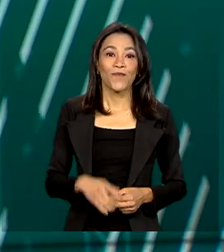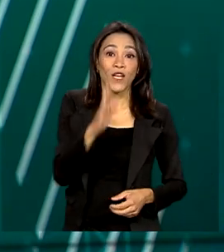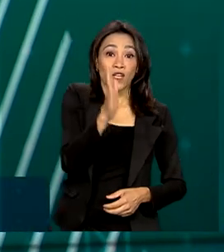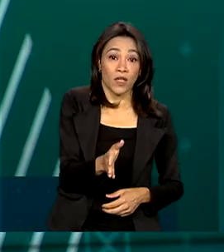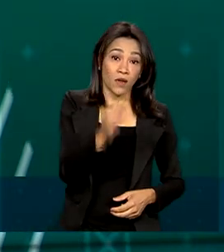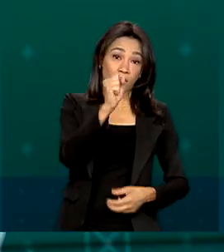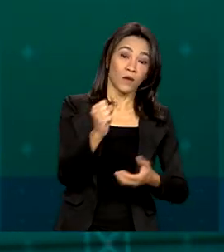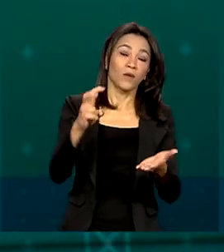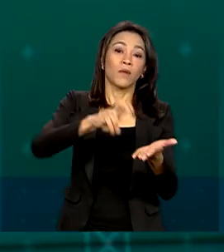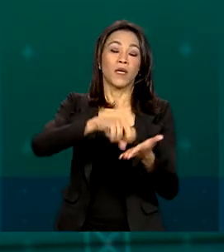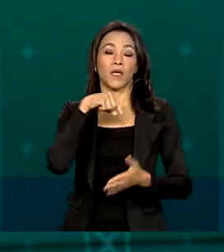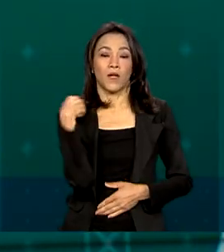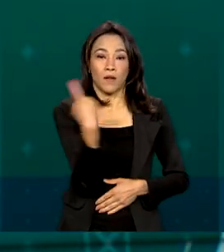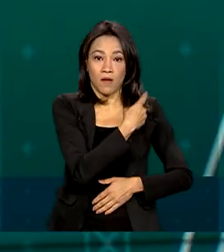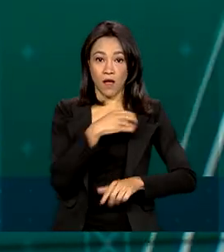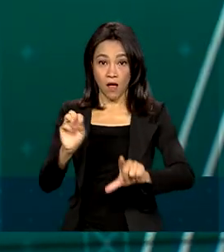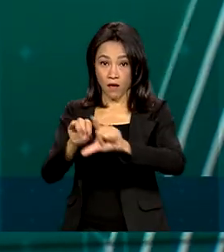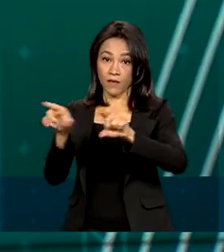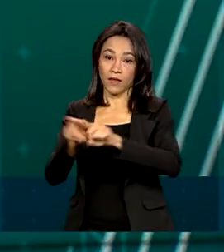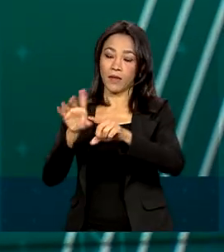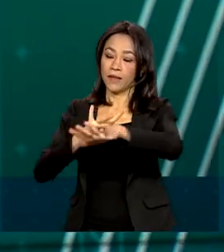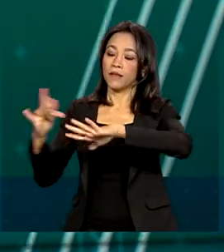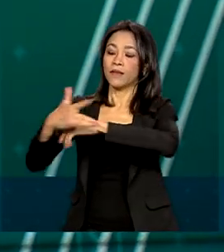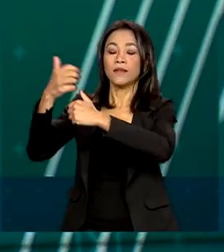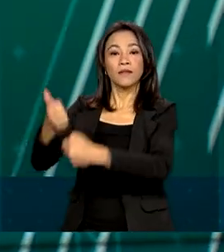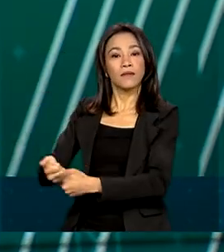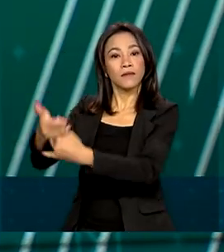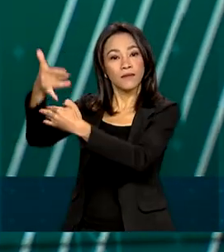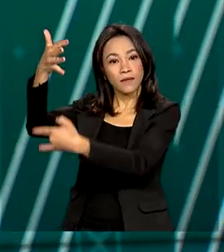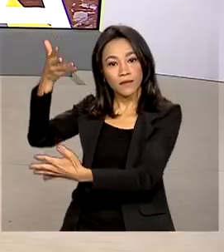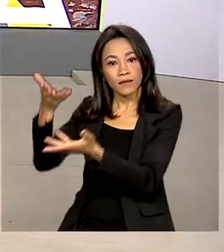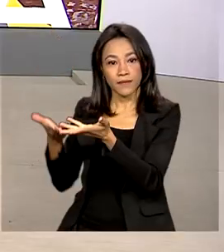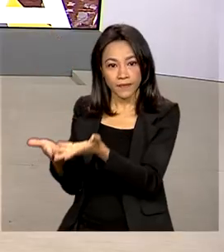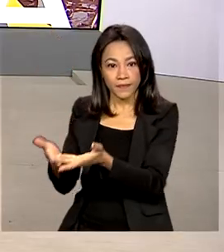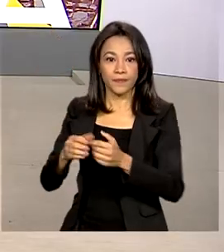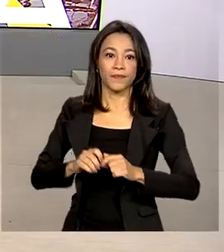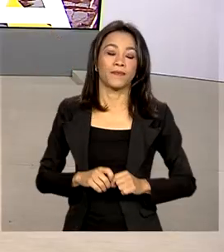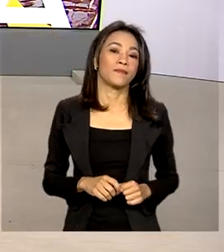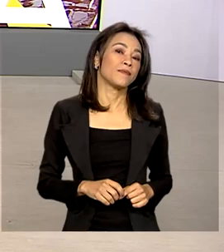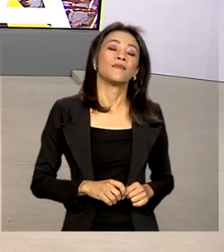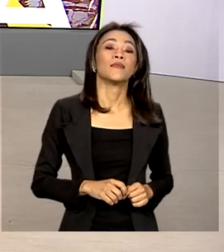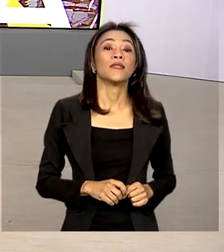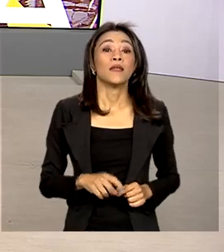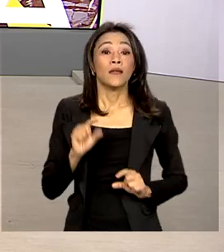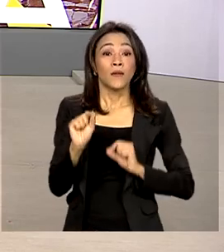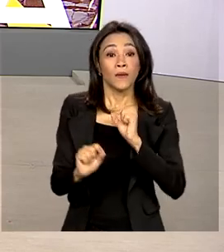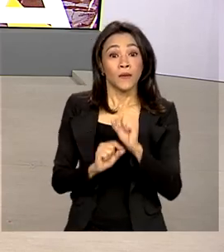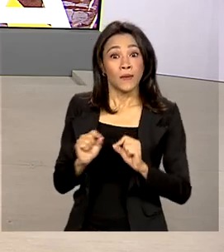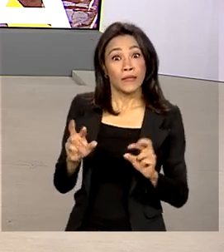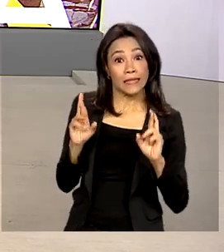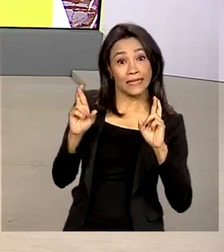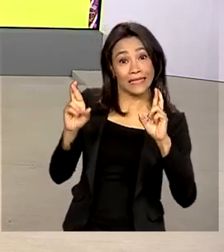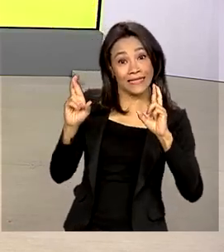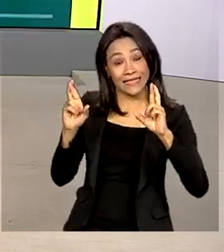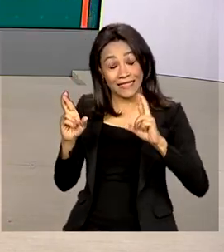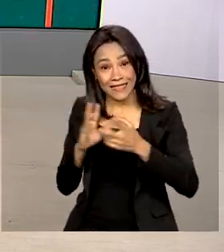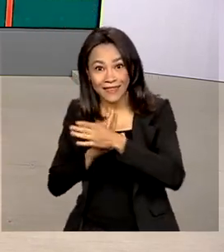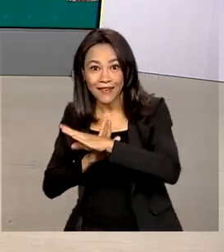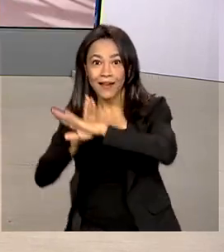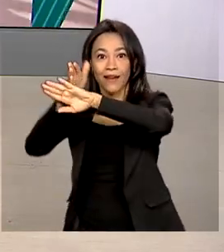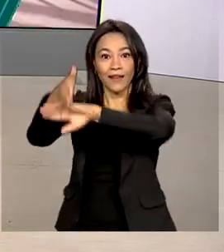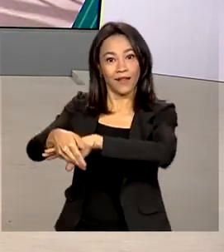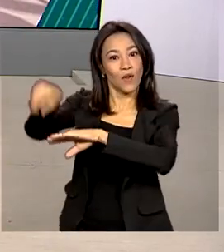Oito horas da manhã, estamos ao vivo também pelas redes sociais. Na expectativa de ingressar no ensino